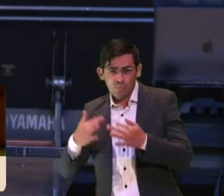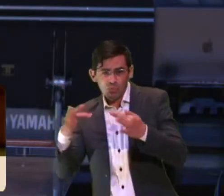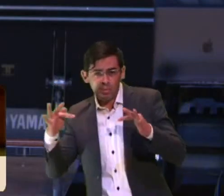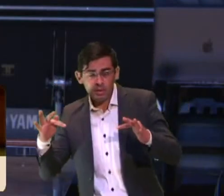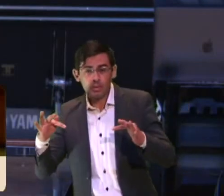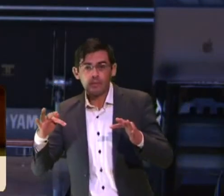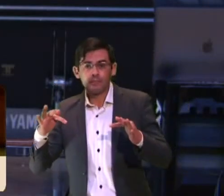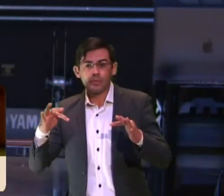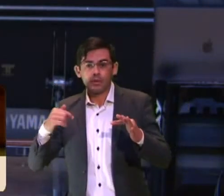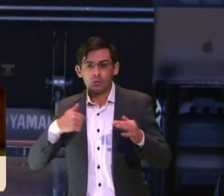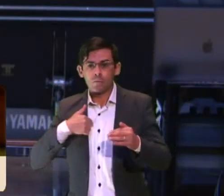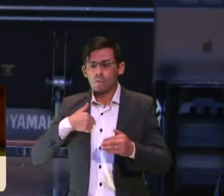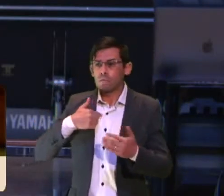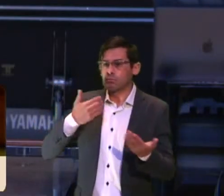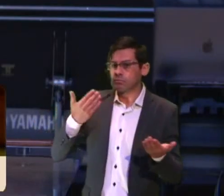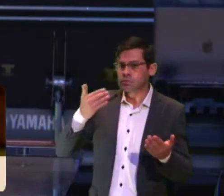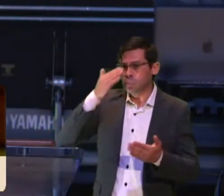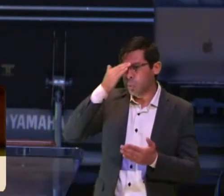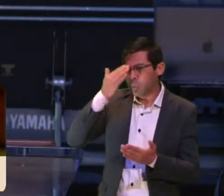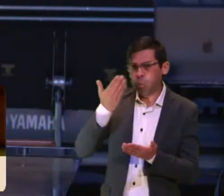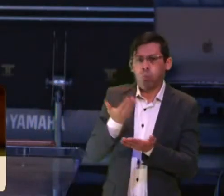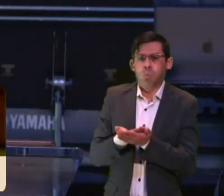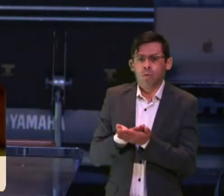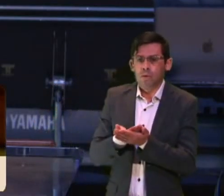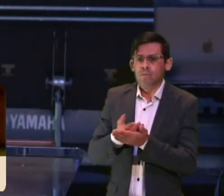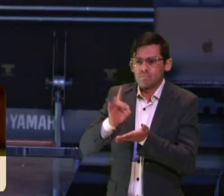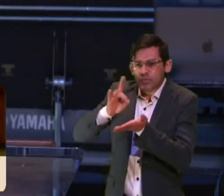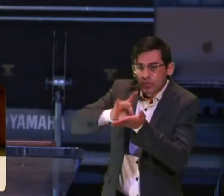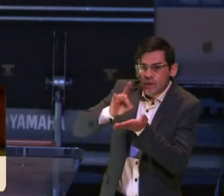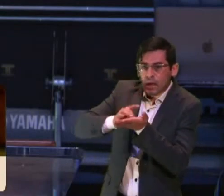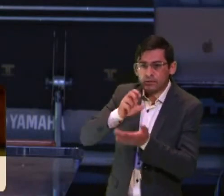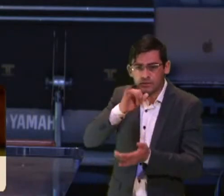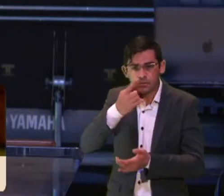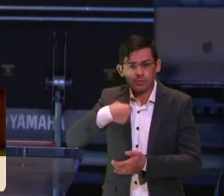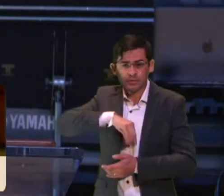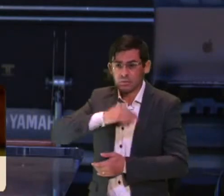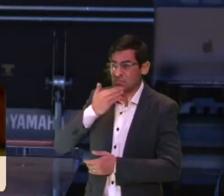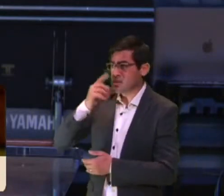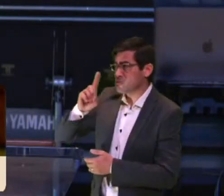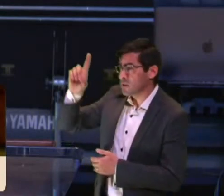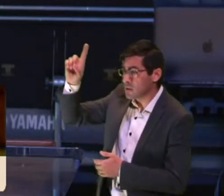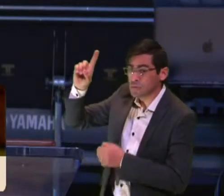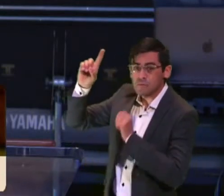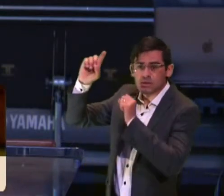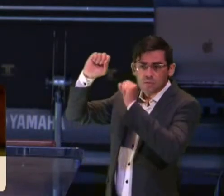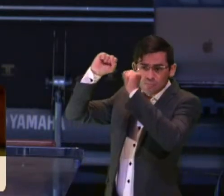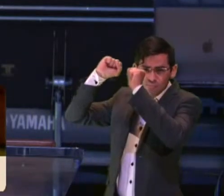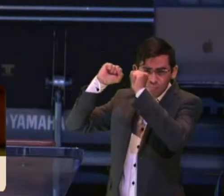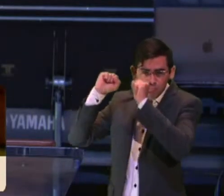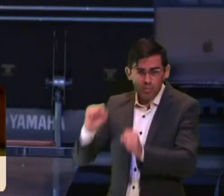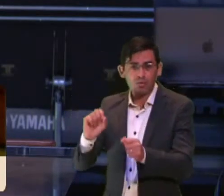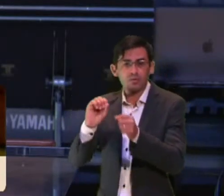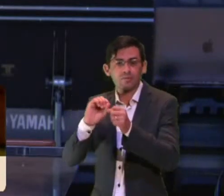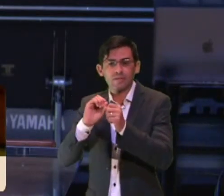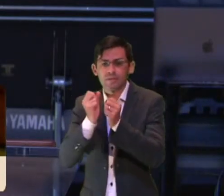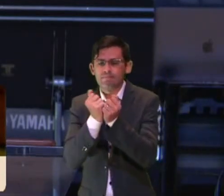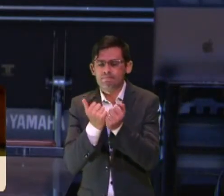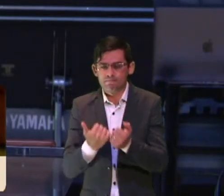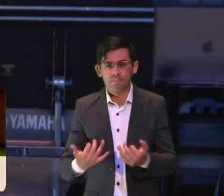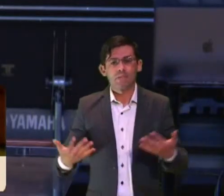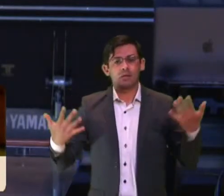opa, existem coisas do poder de Deus que estão à nossa disposição. Eu quero te dizer, eu